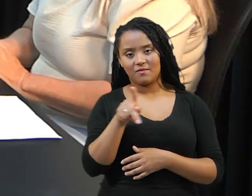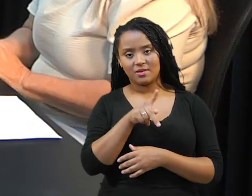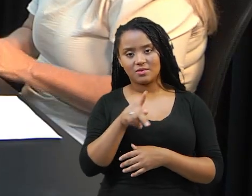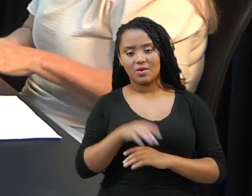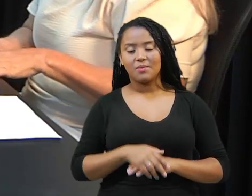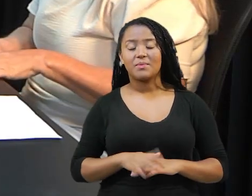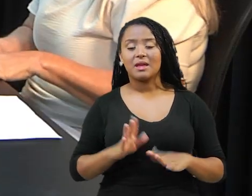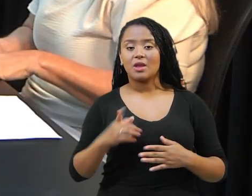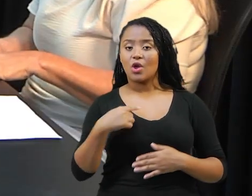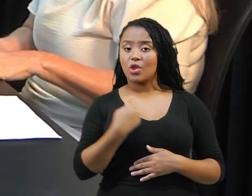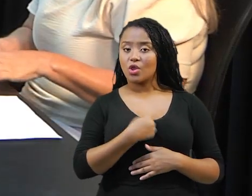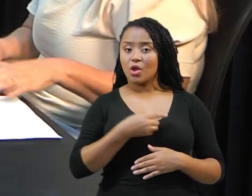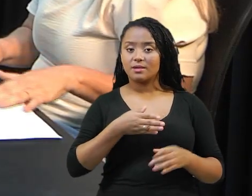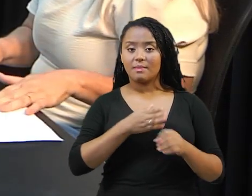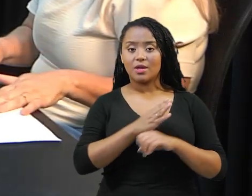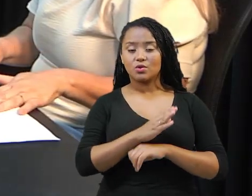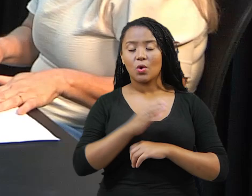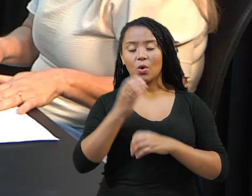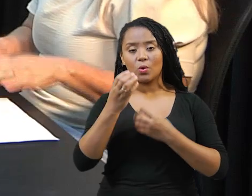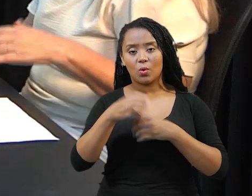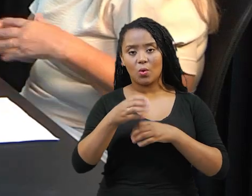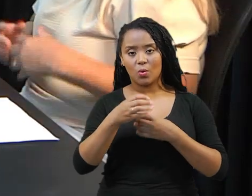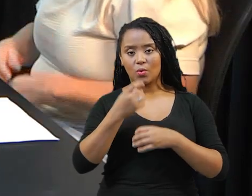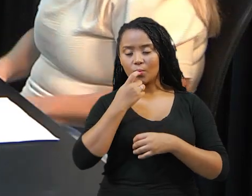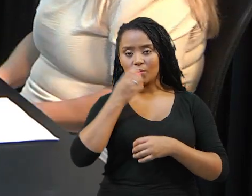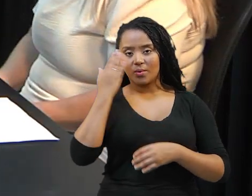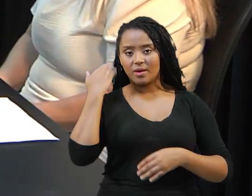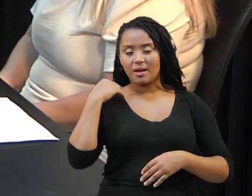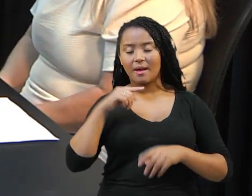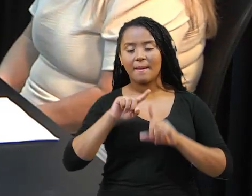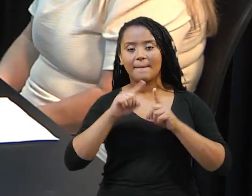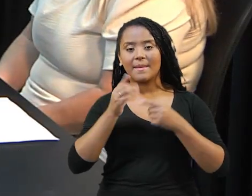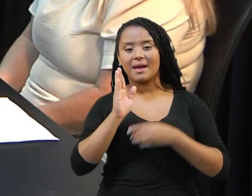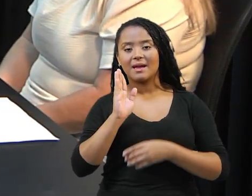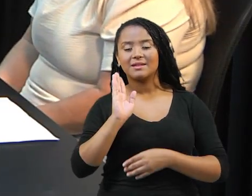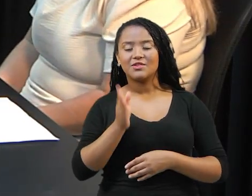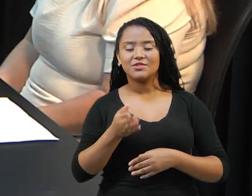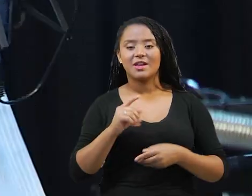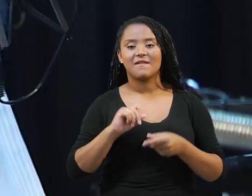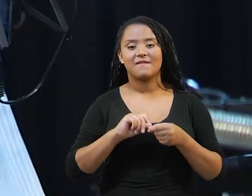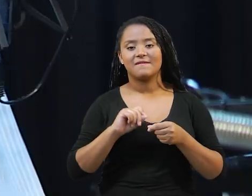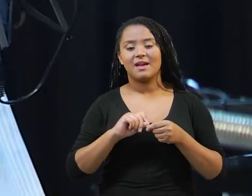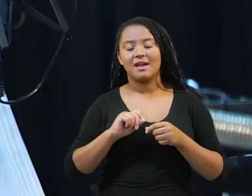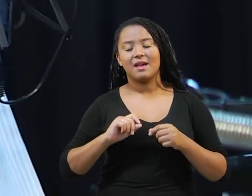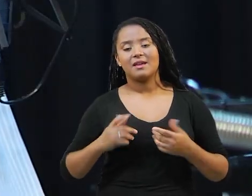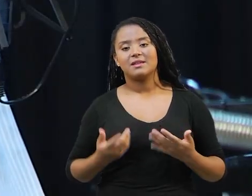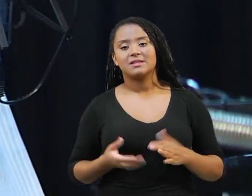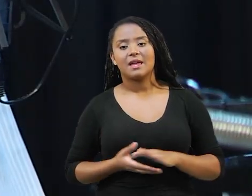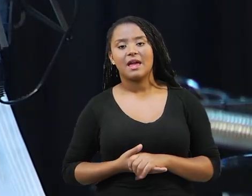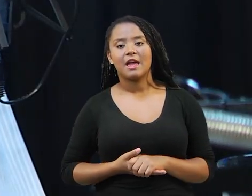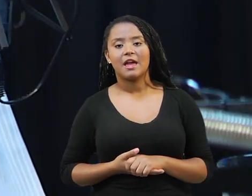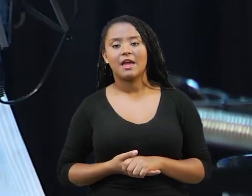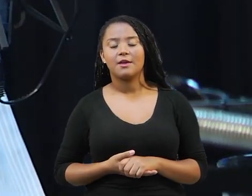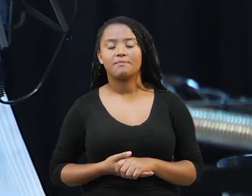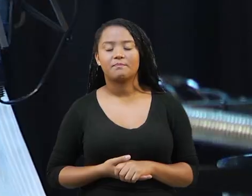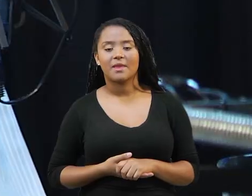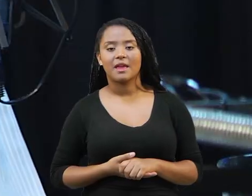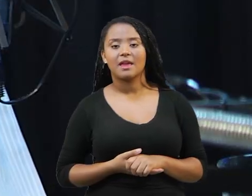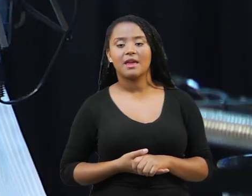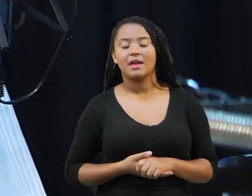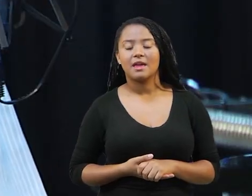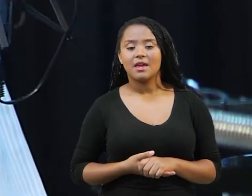admiro e eu admiro muito. Apesar de eu ter passado no concurso mais recentemente, mas a gente já faz o papel